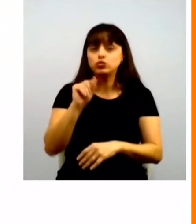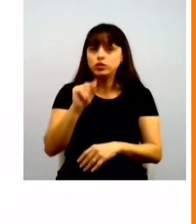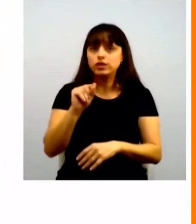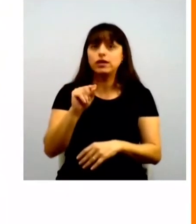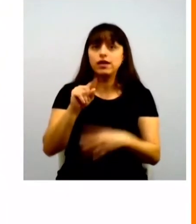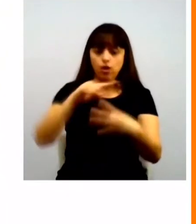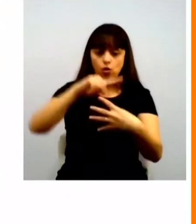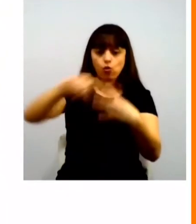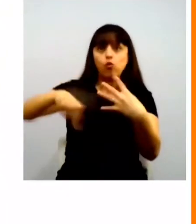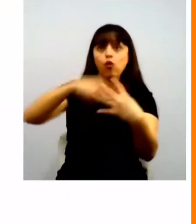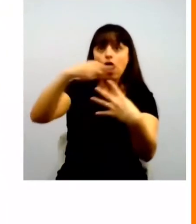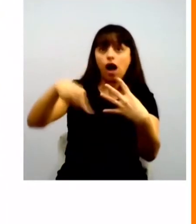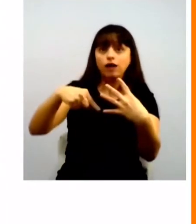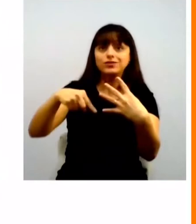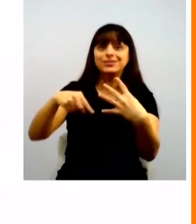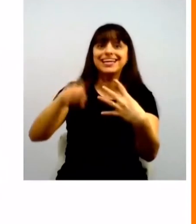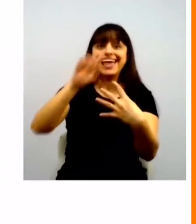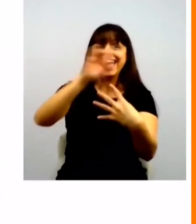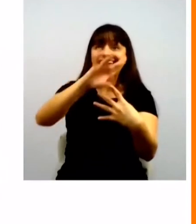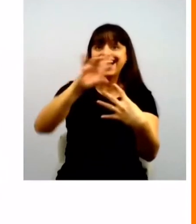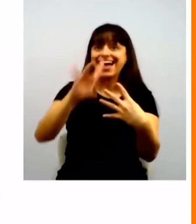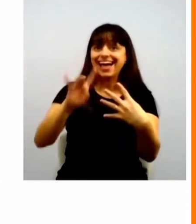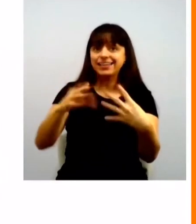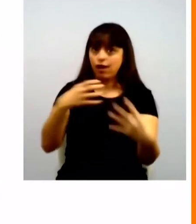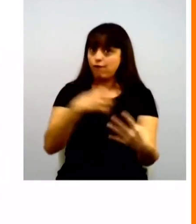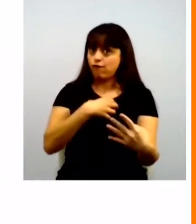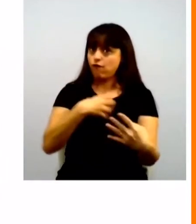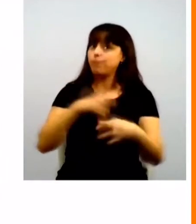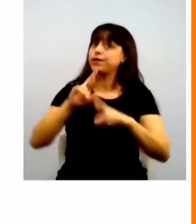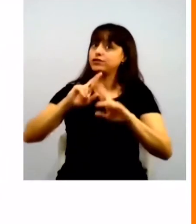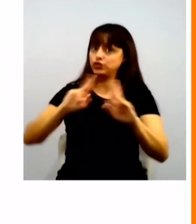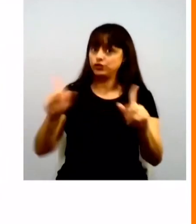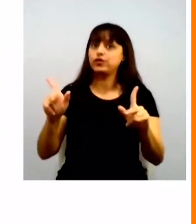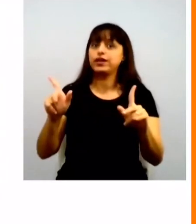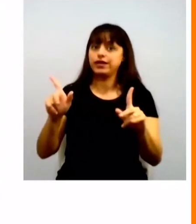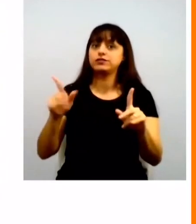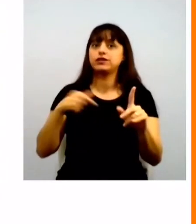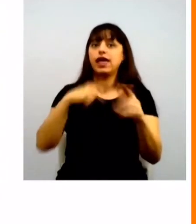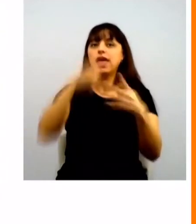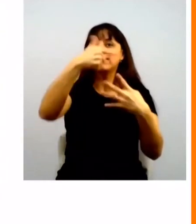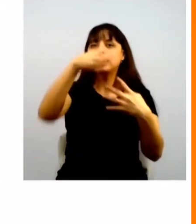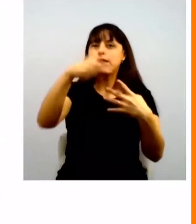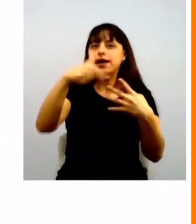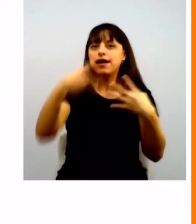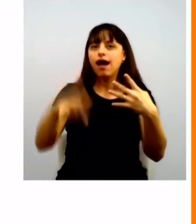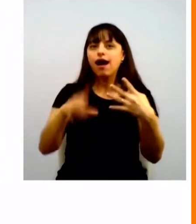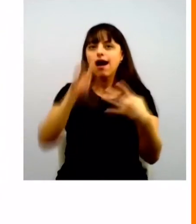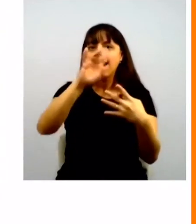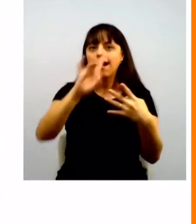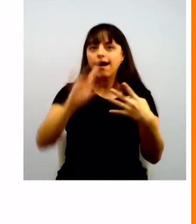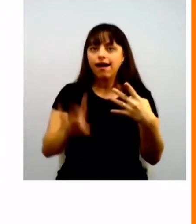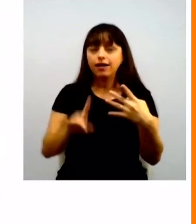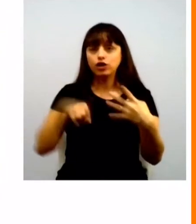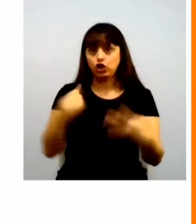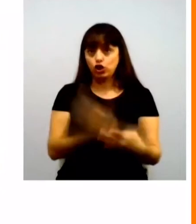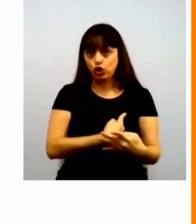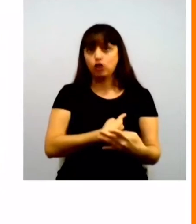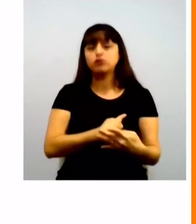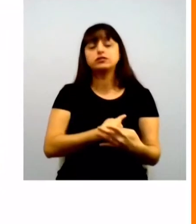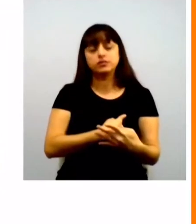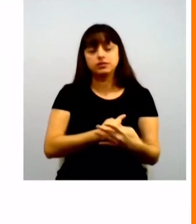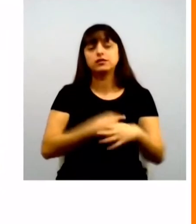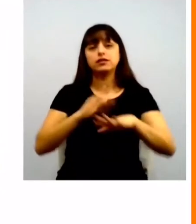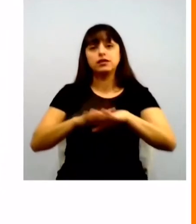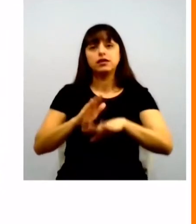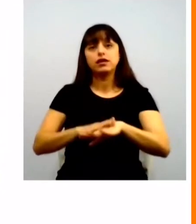dinâmicas diferentes, têm formas diferentes de trabalhar. E nós as articulamos, de alguma forma, em nossa acção e quando